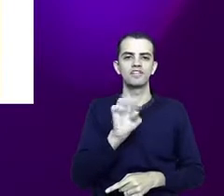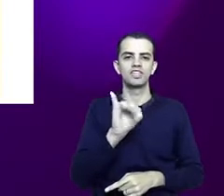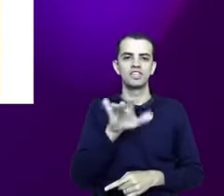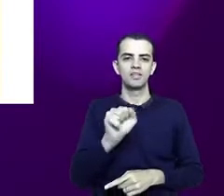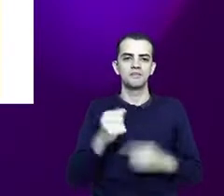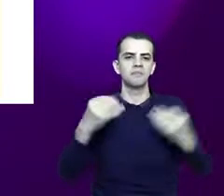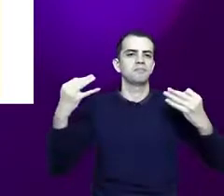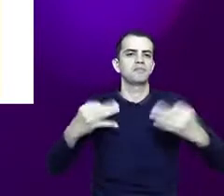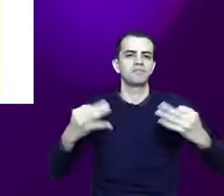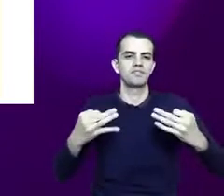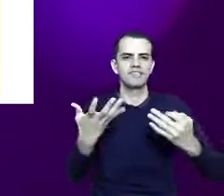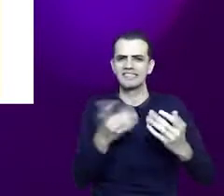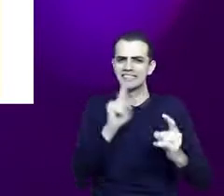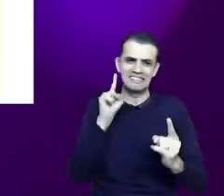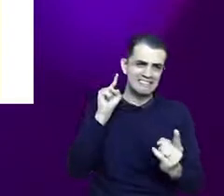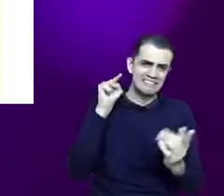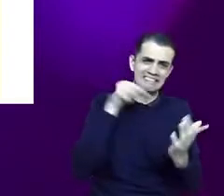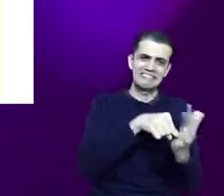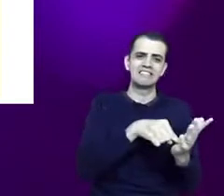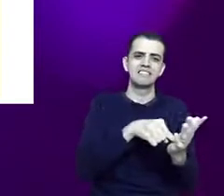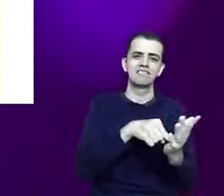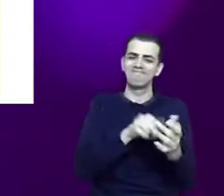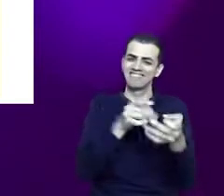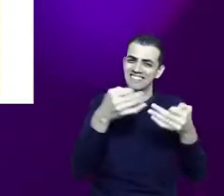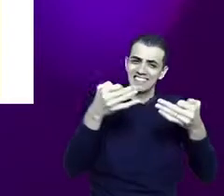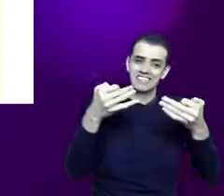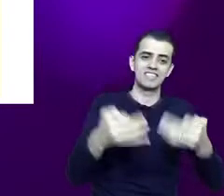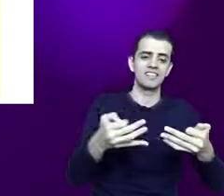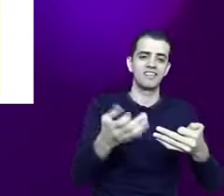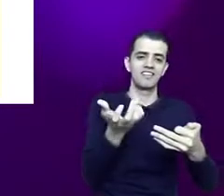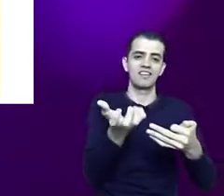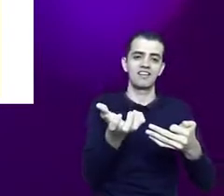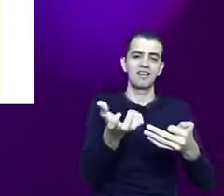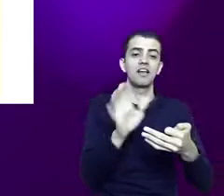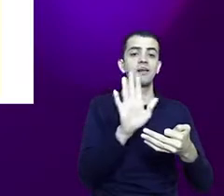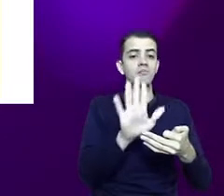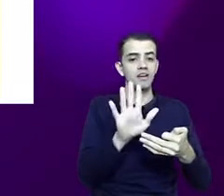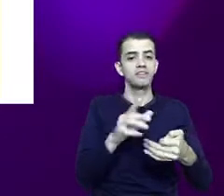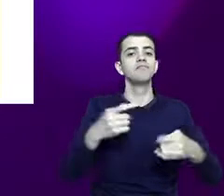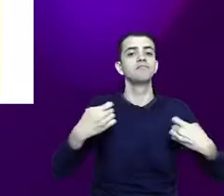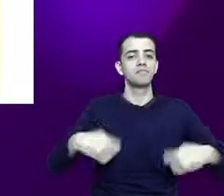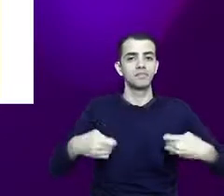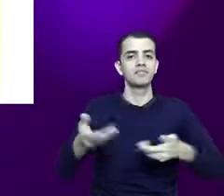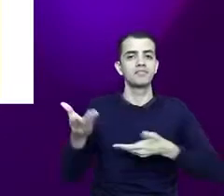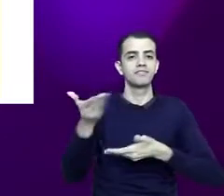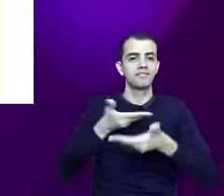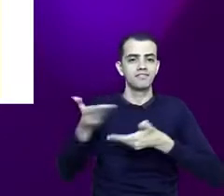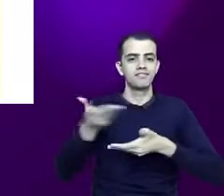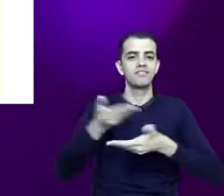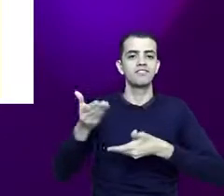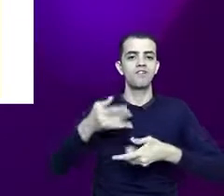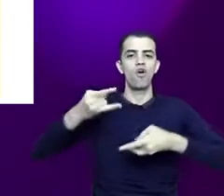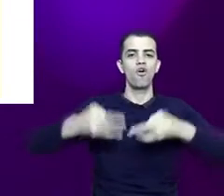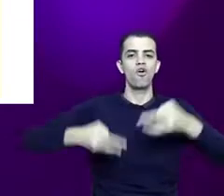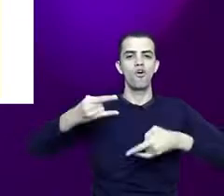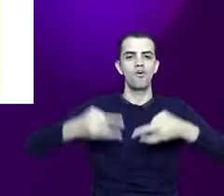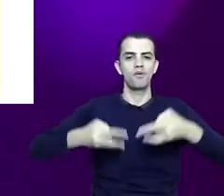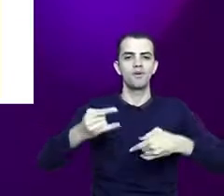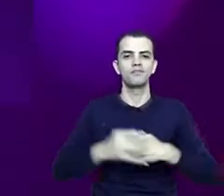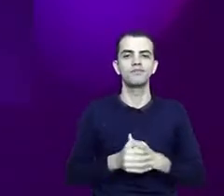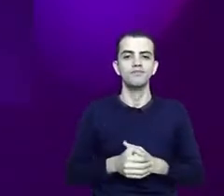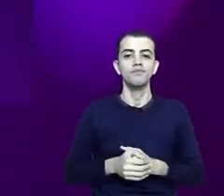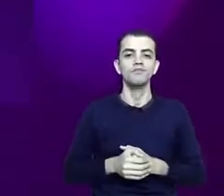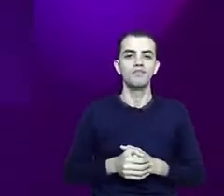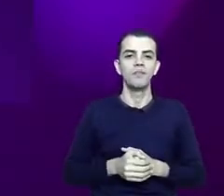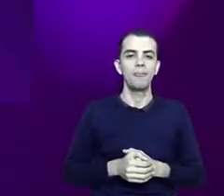gente busca alta precisão, alta exatidão, mas ainda estamos começando com essa tecnologia. Tenho certeza que